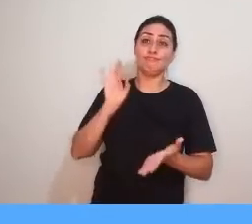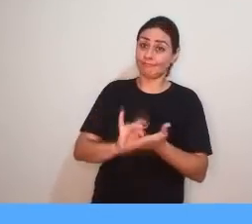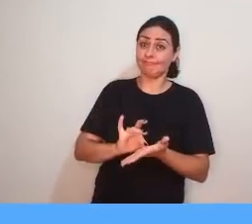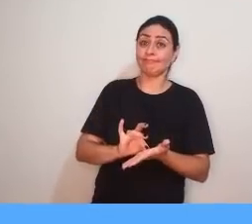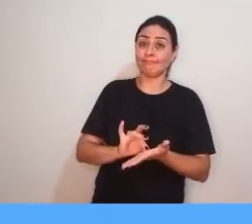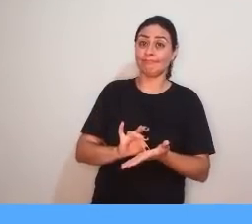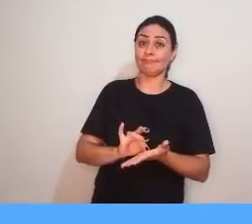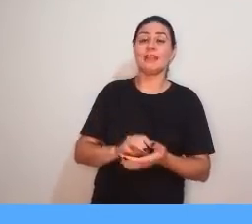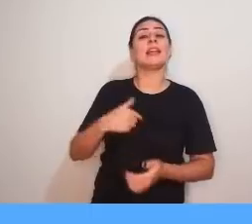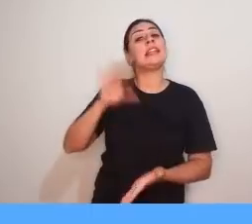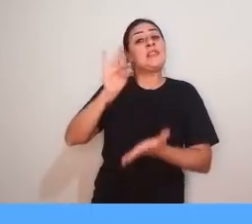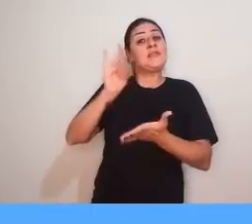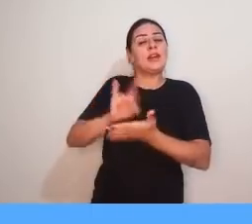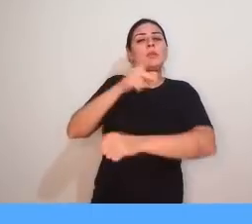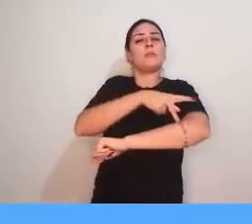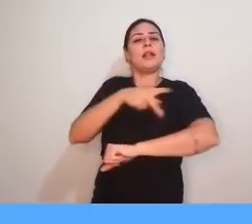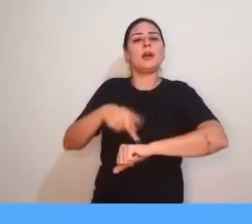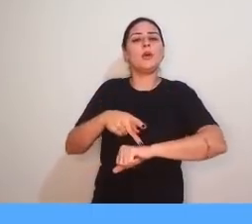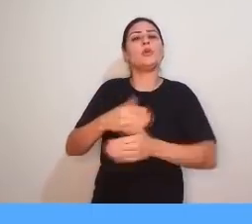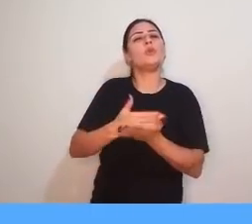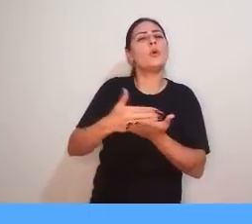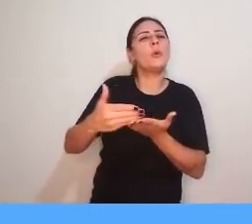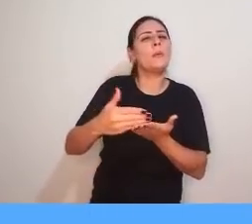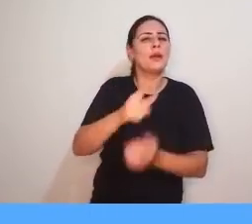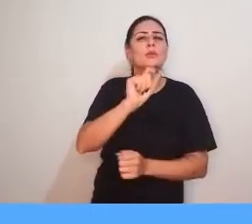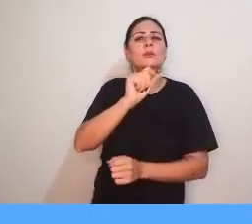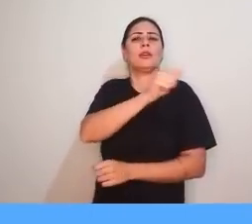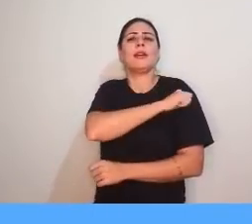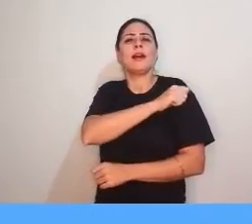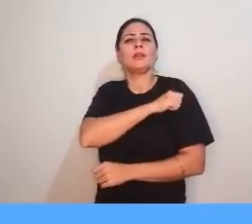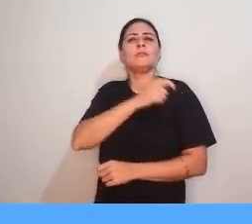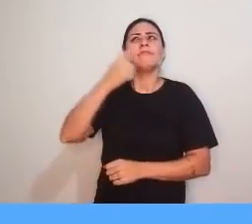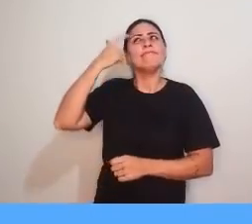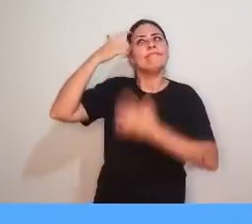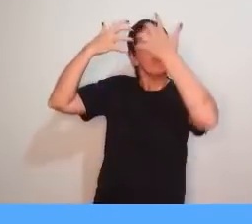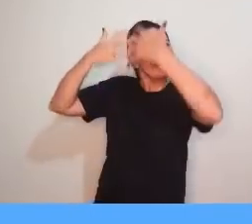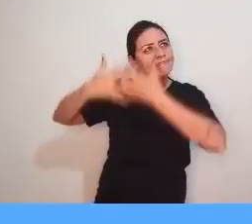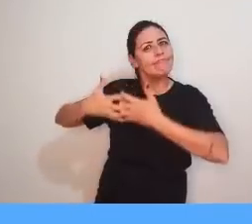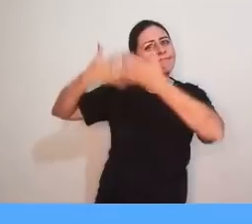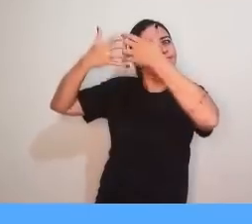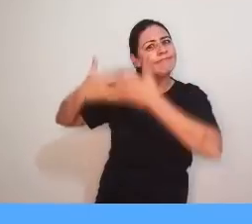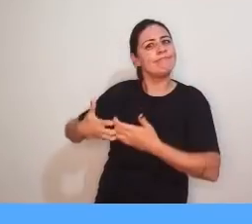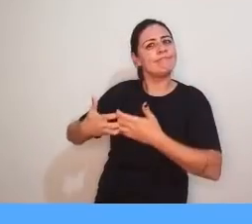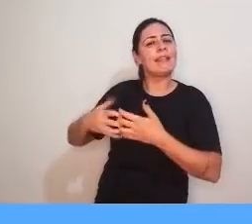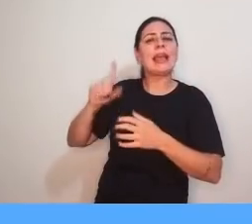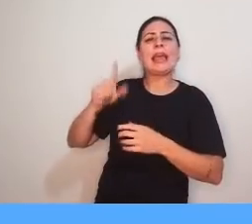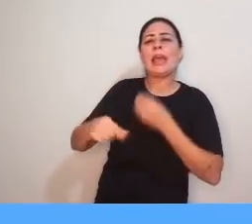vai desencadear na cabeça do nosso estudante uma interpretação, que é, a priori, uma interpretação baseada no senso